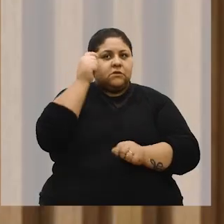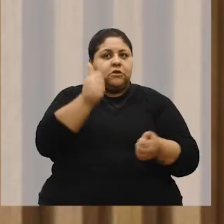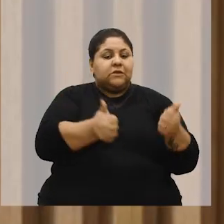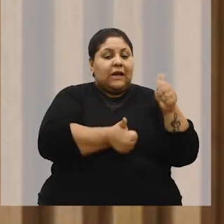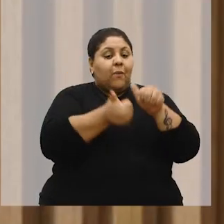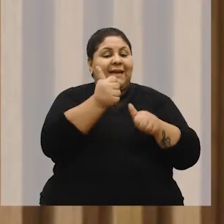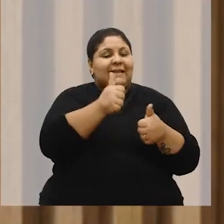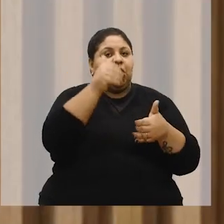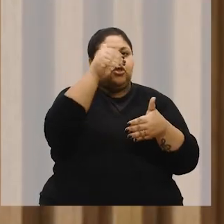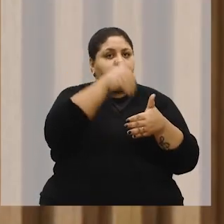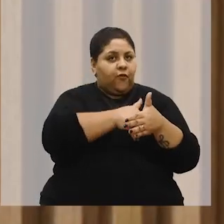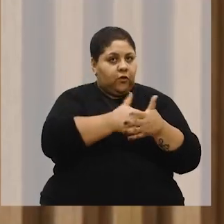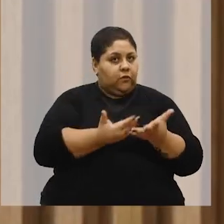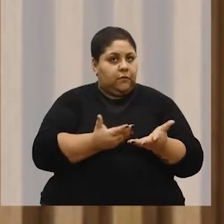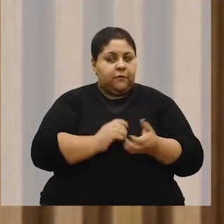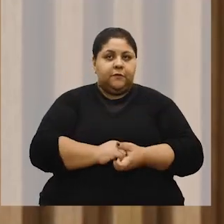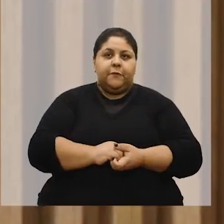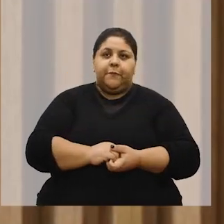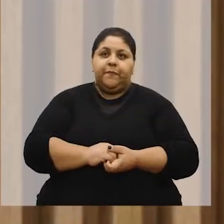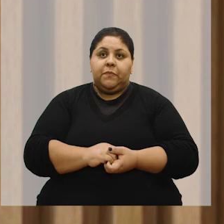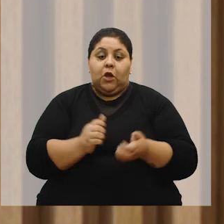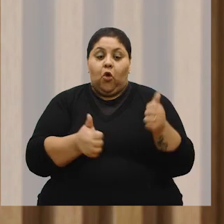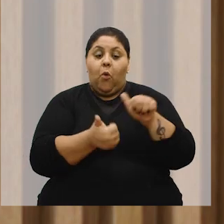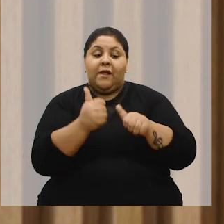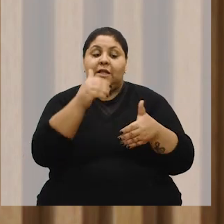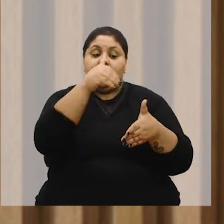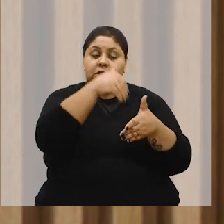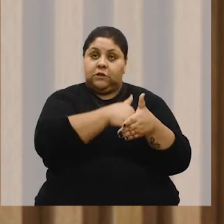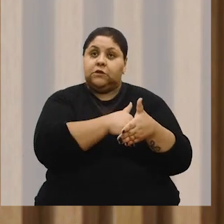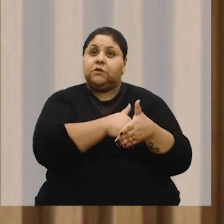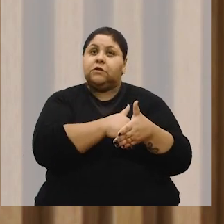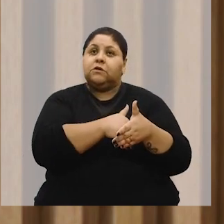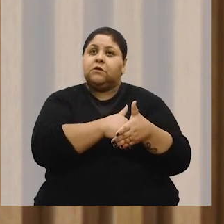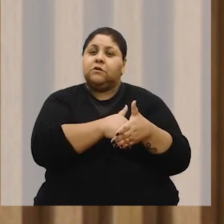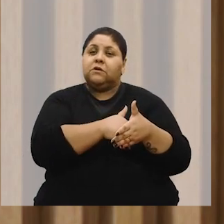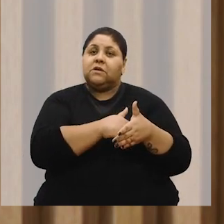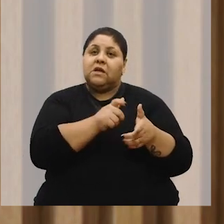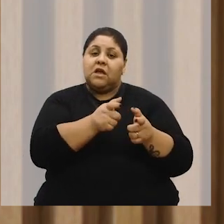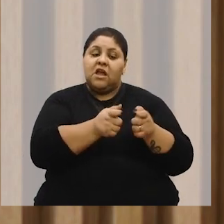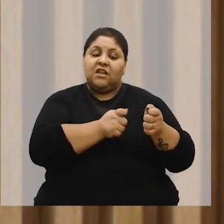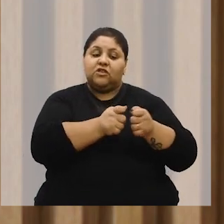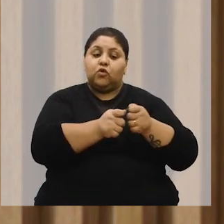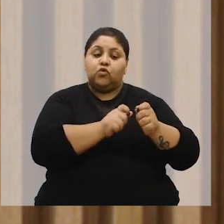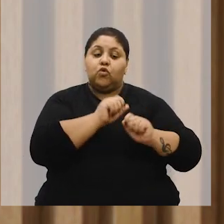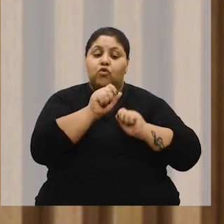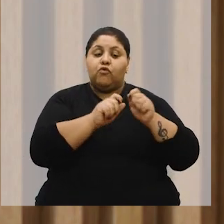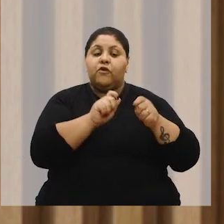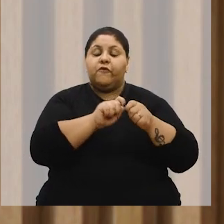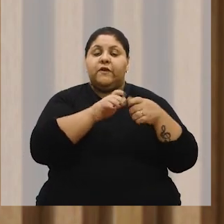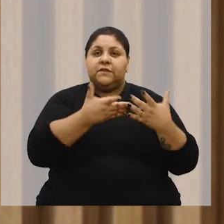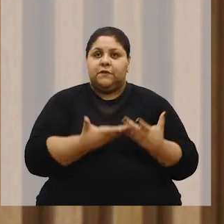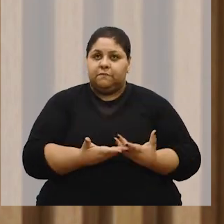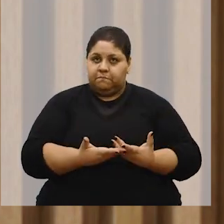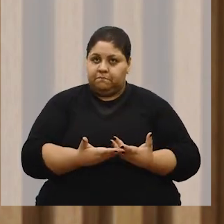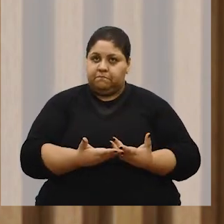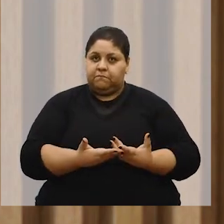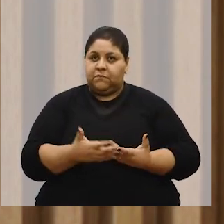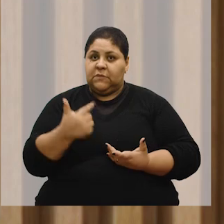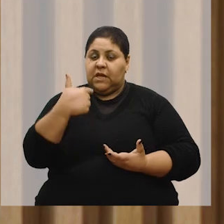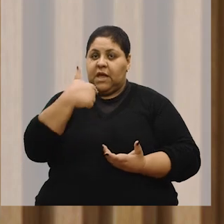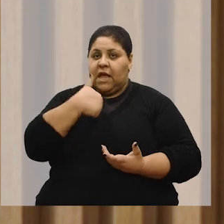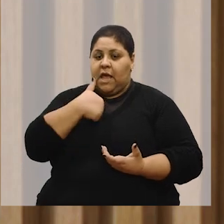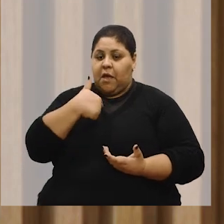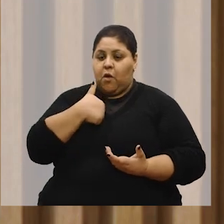qualidade do voto. Né? Quando eu falo em qualidade do voto, é exatamente esse controle do que vai ser feito. Se eu